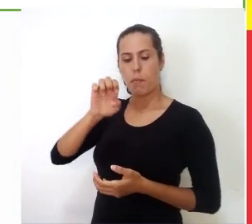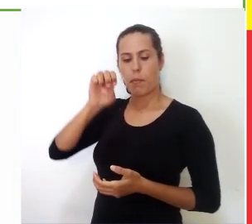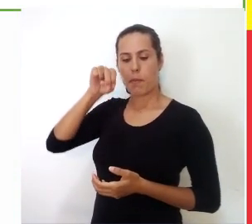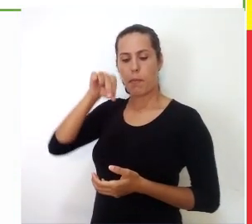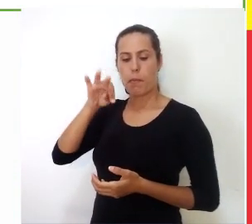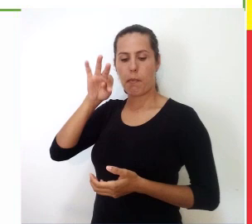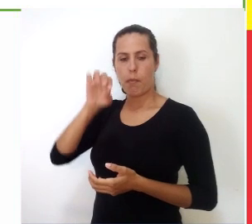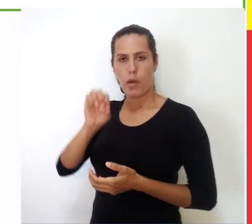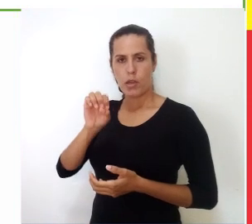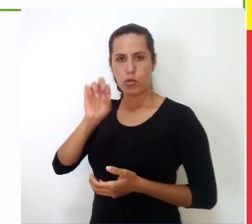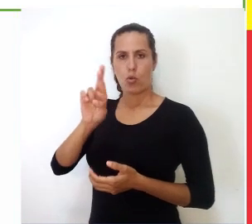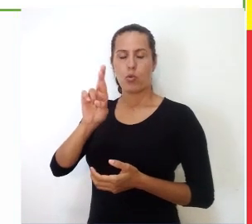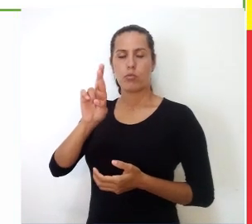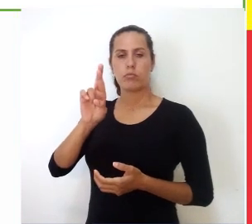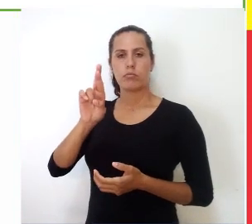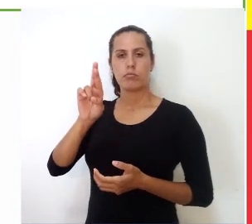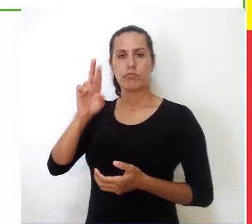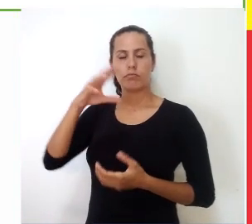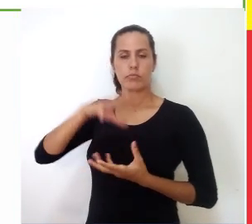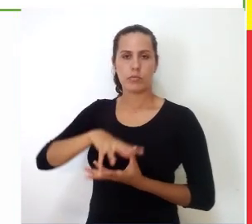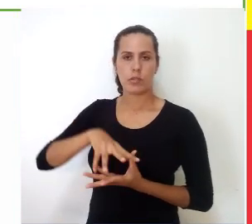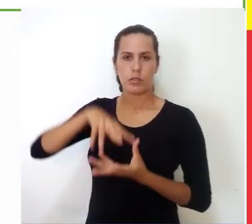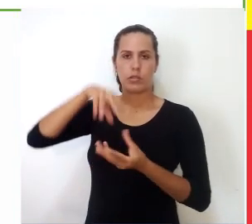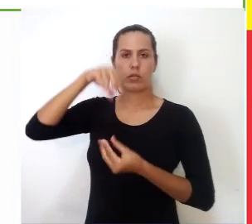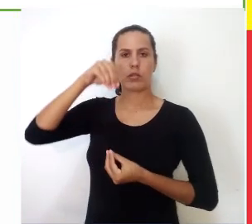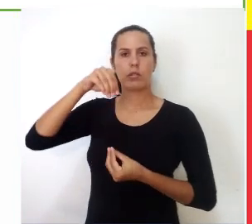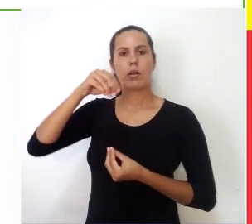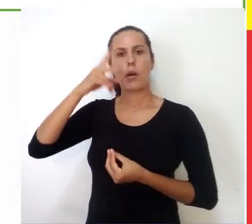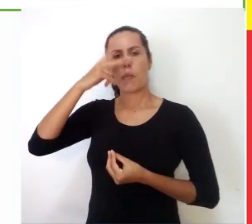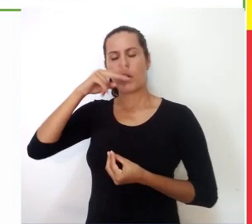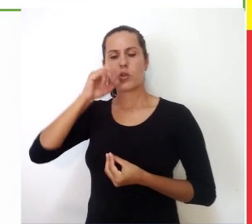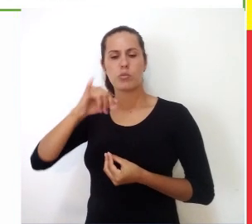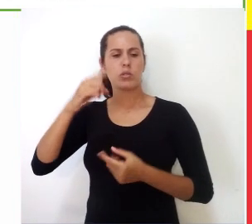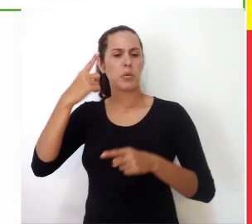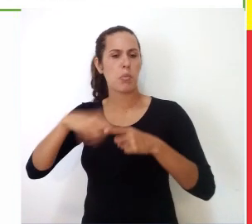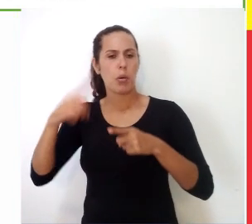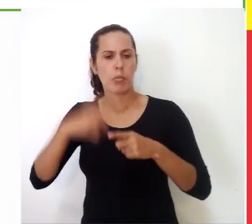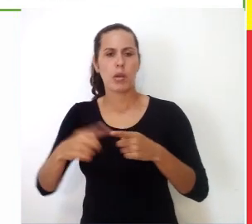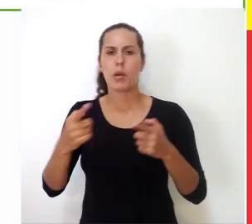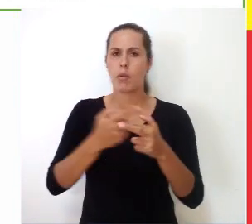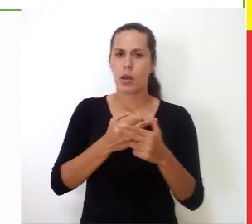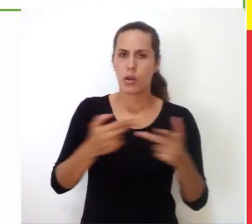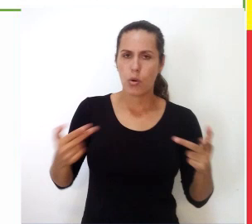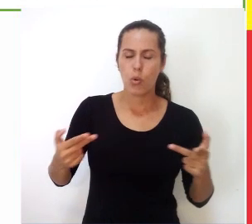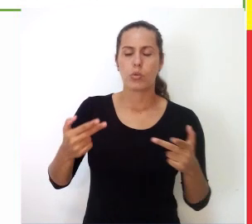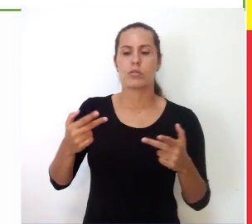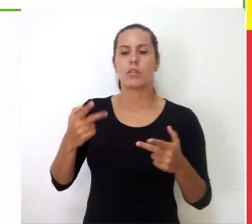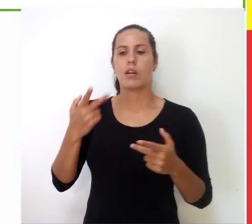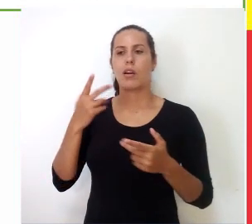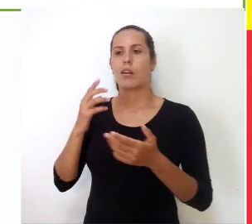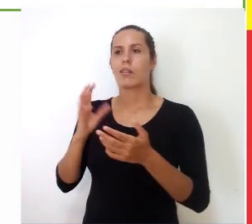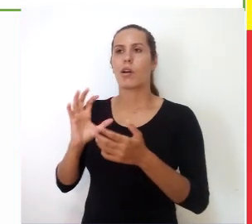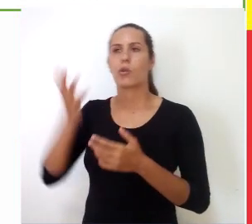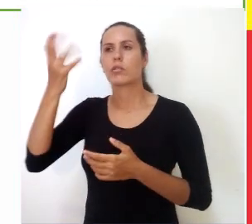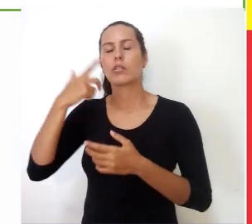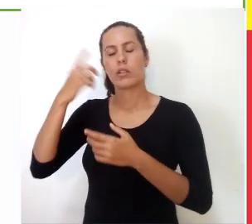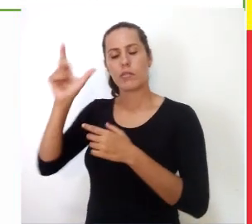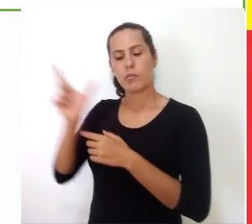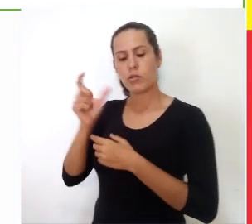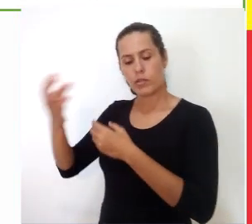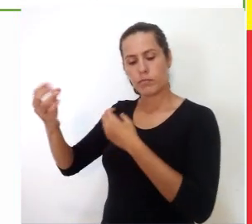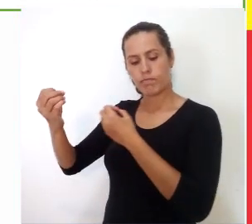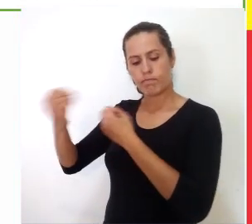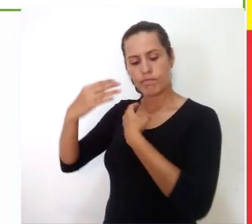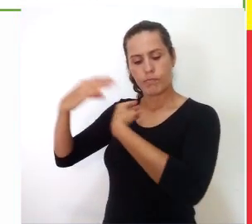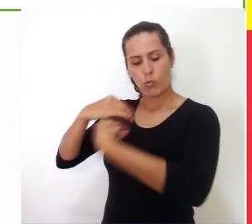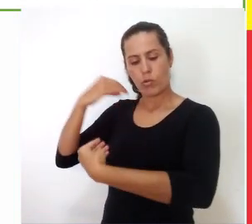pé ante os atropelos da vida, do dia a dia da vida. O islamismo, convoca as